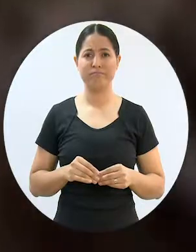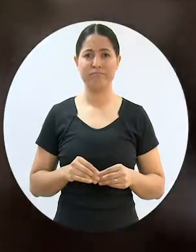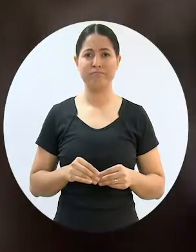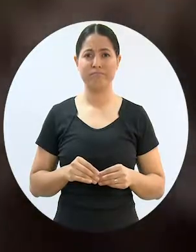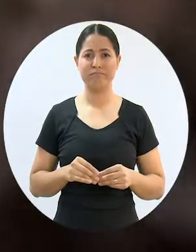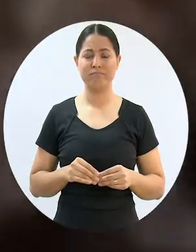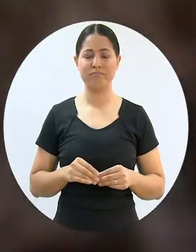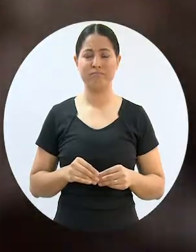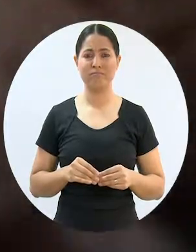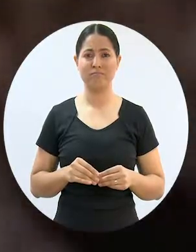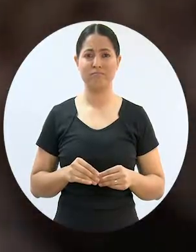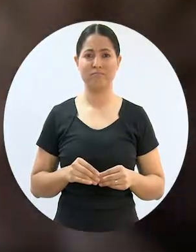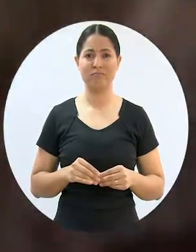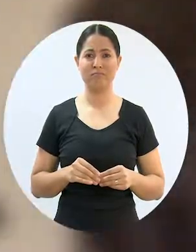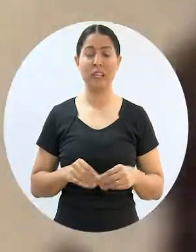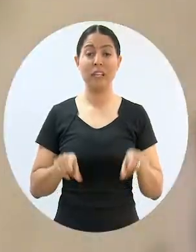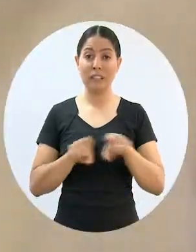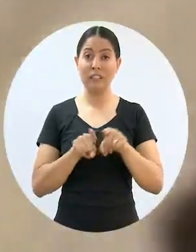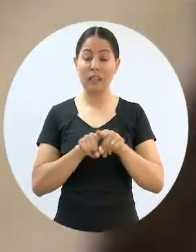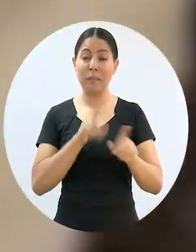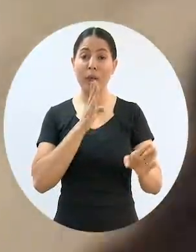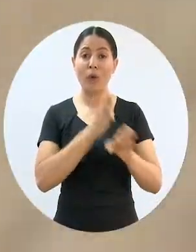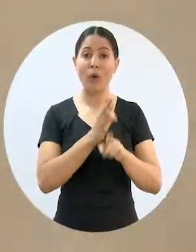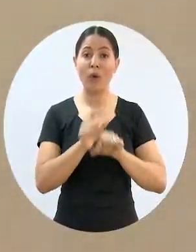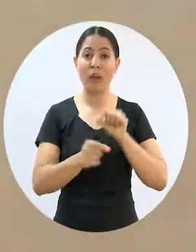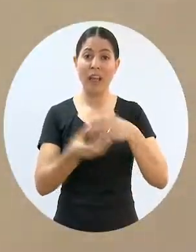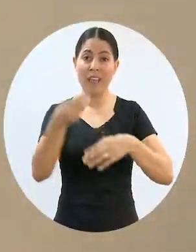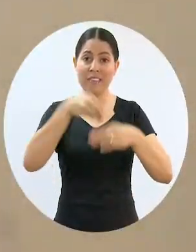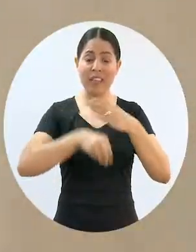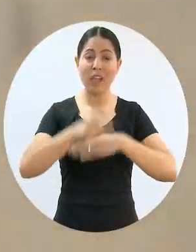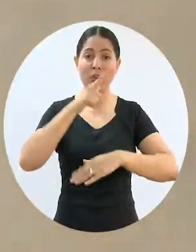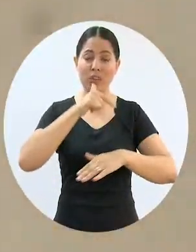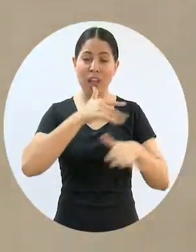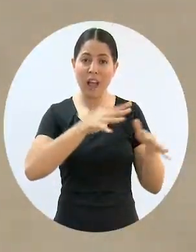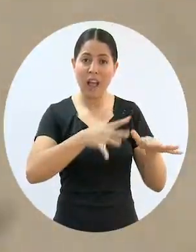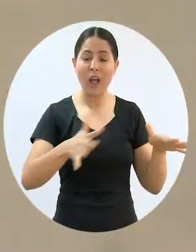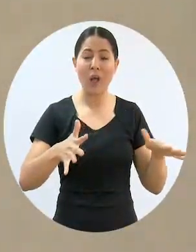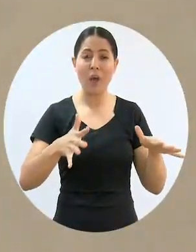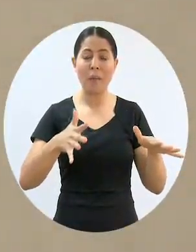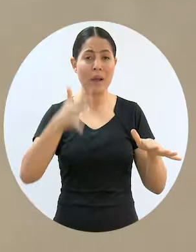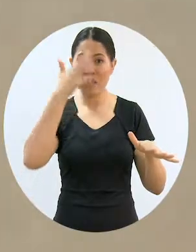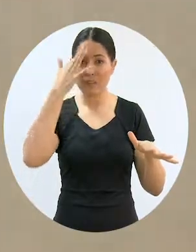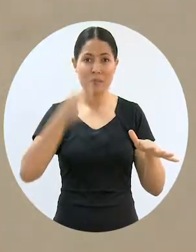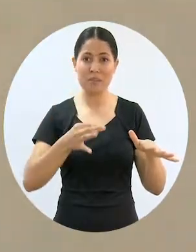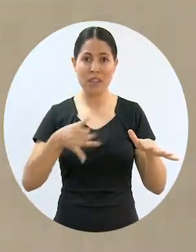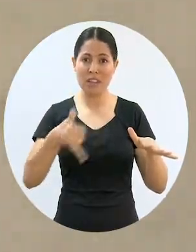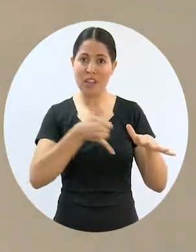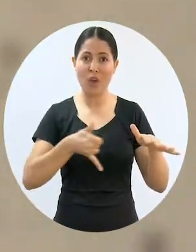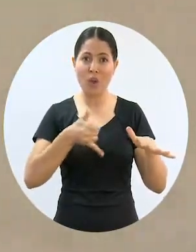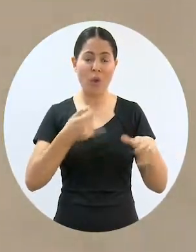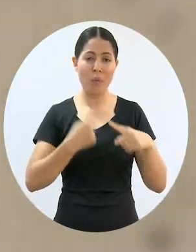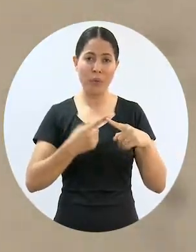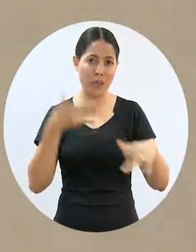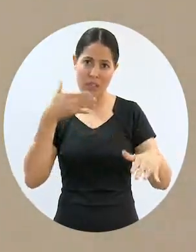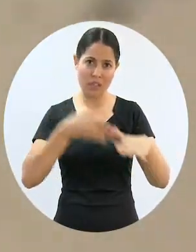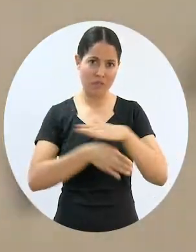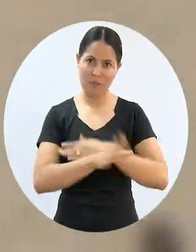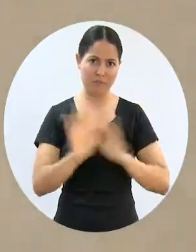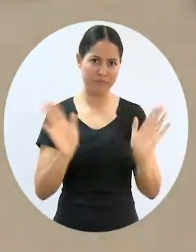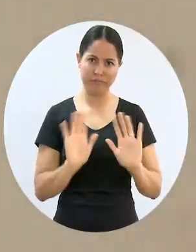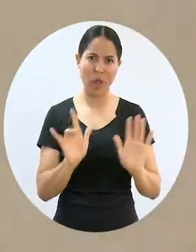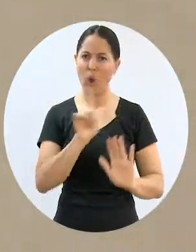Fora que encontramos uma mancha enorme dentro d'água, só que não temos certeza se é porque a gente não entrou lá e não vamos entrar, é